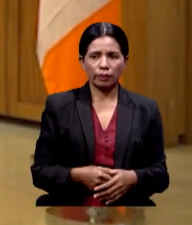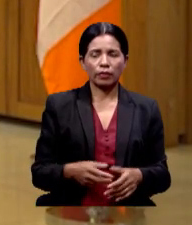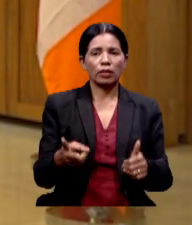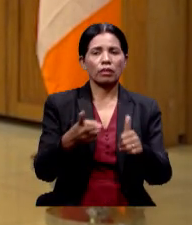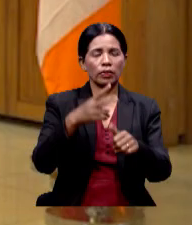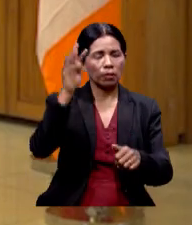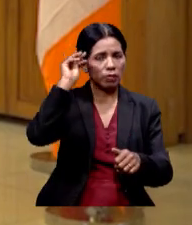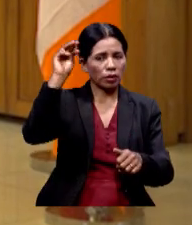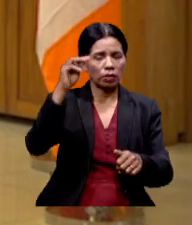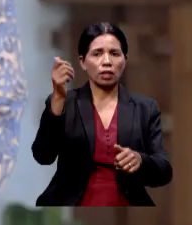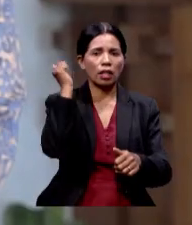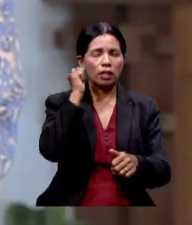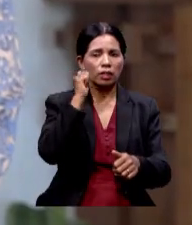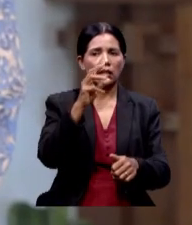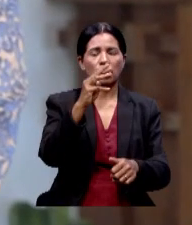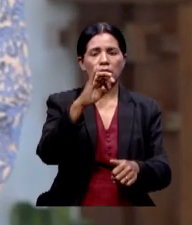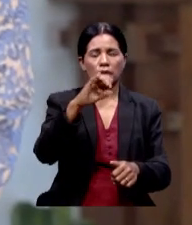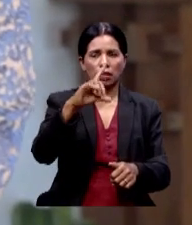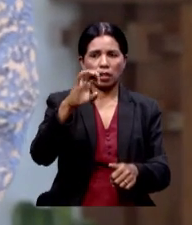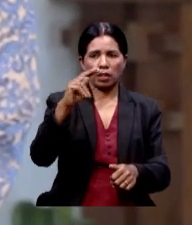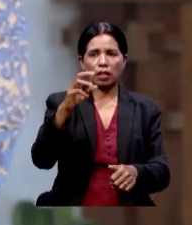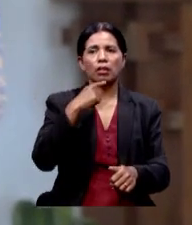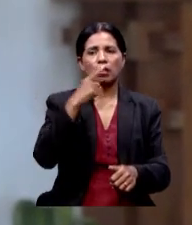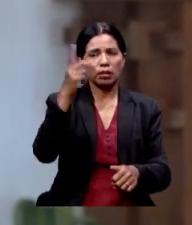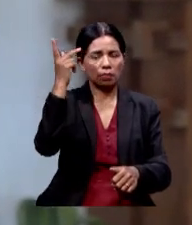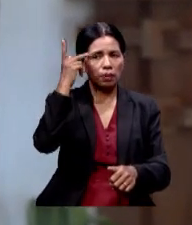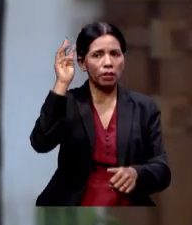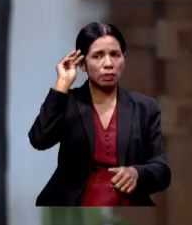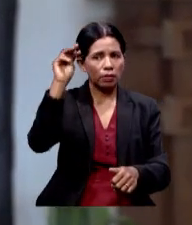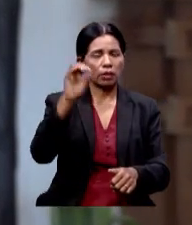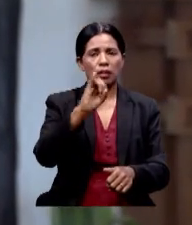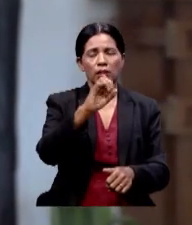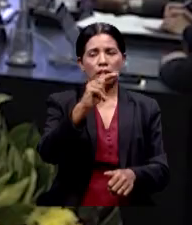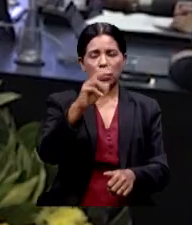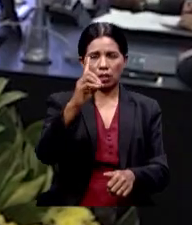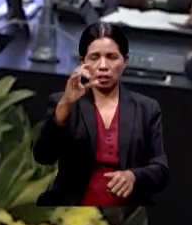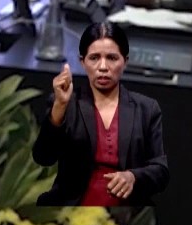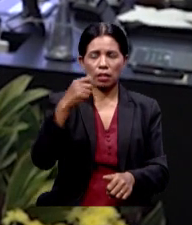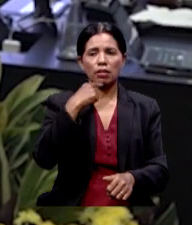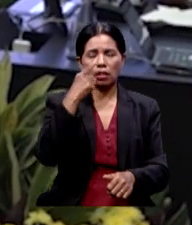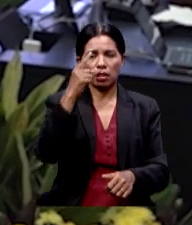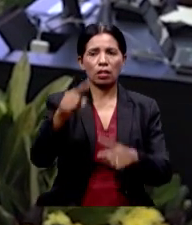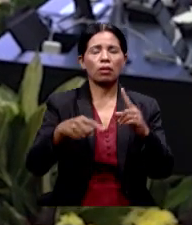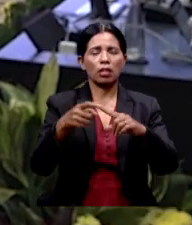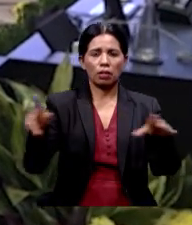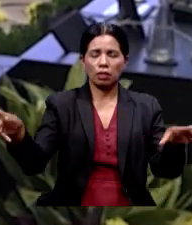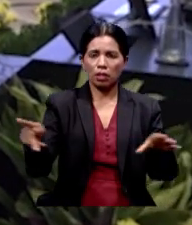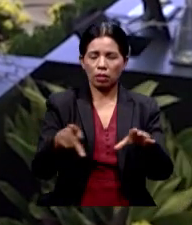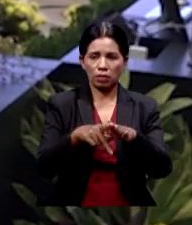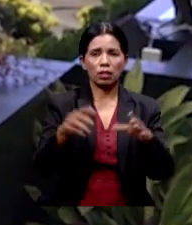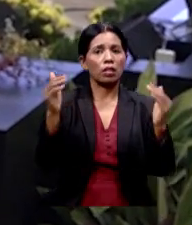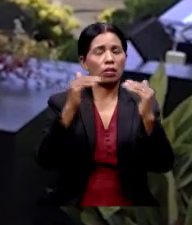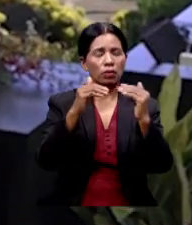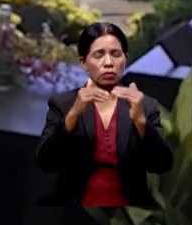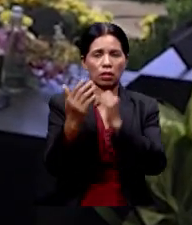Vice-ministra Assunto ASEAN Milena Ranzel Hateten, primeiro-ministro Índia Hato Assunto Ne, Banhira participa cimeira